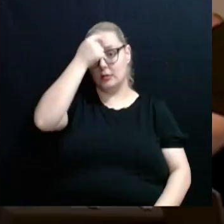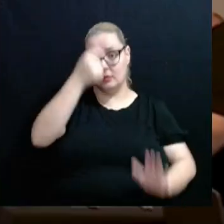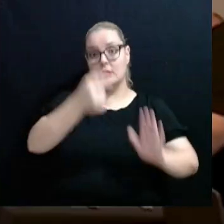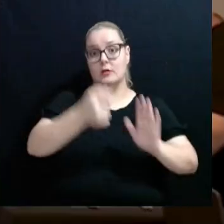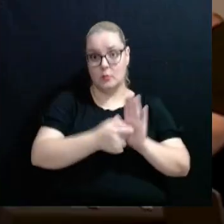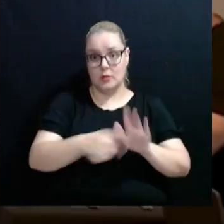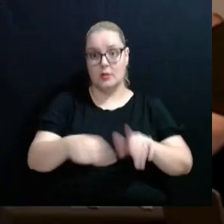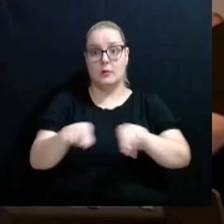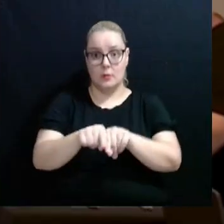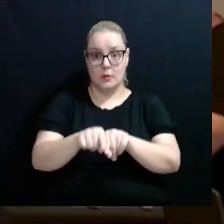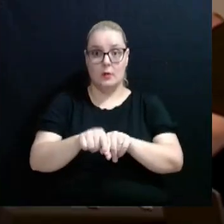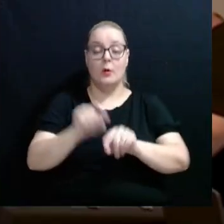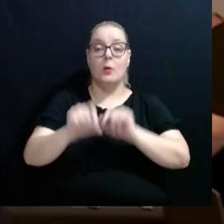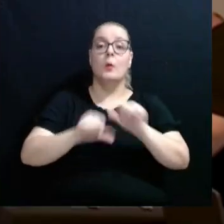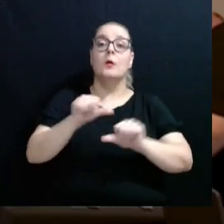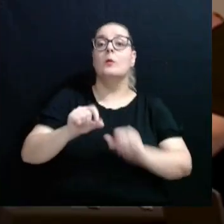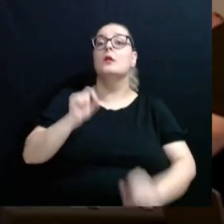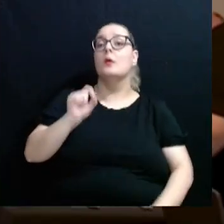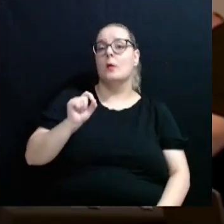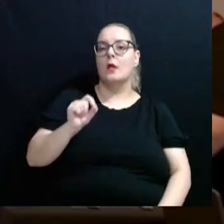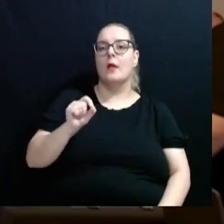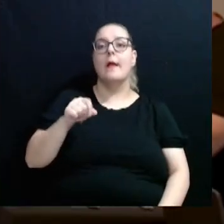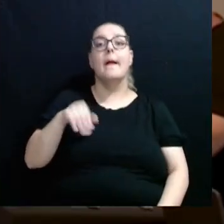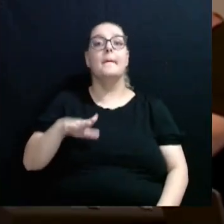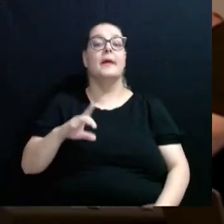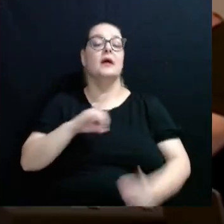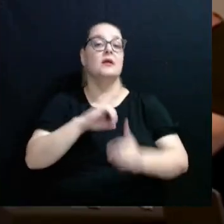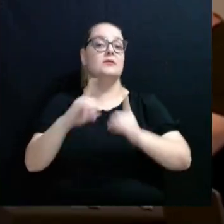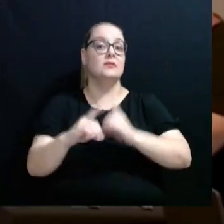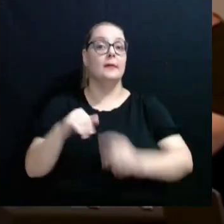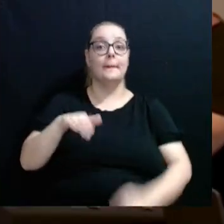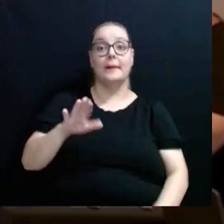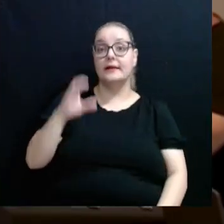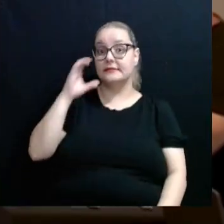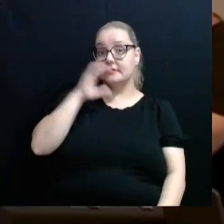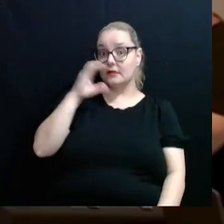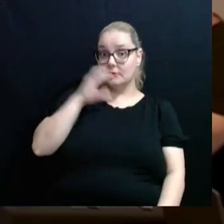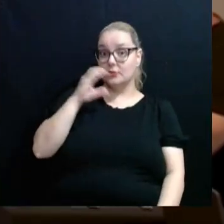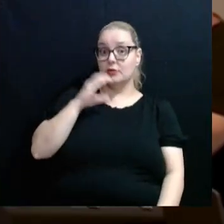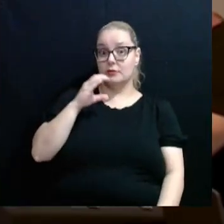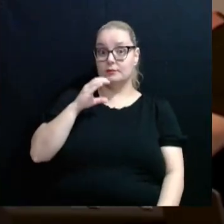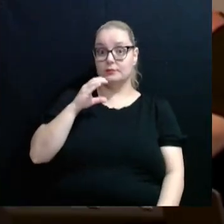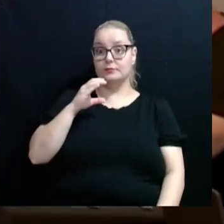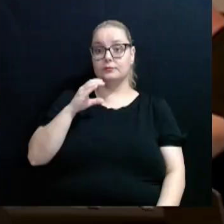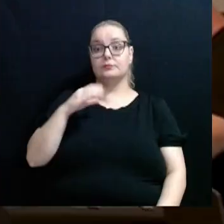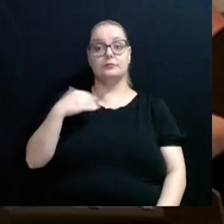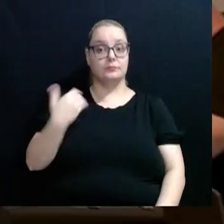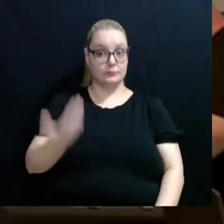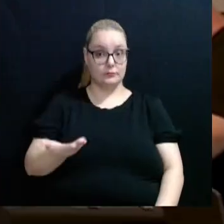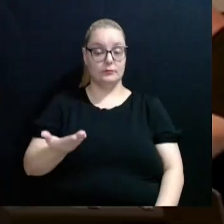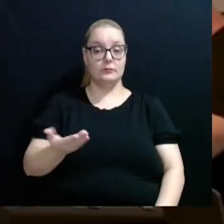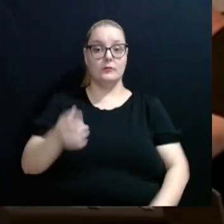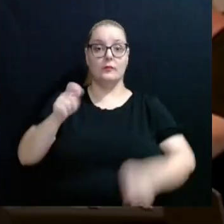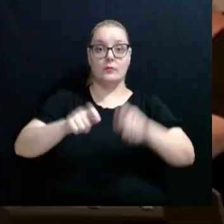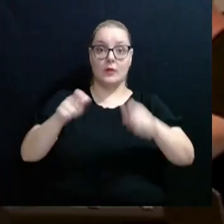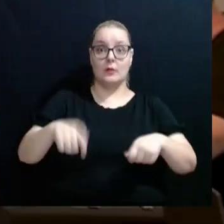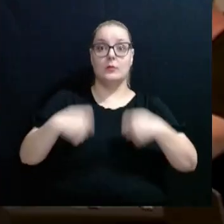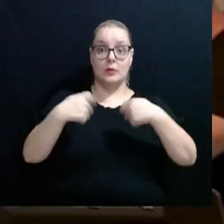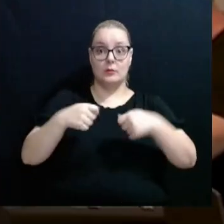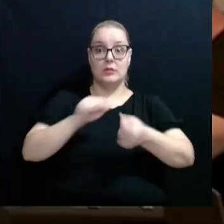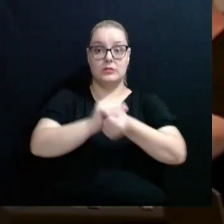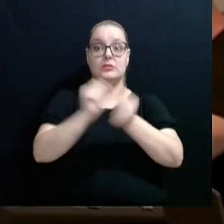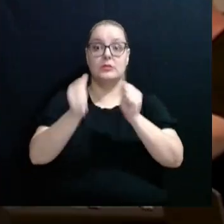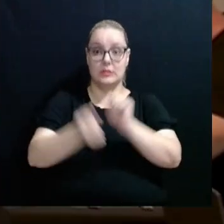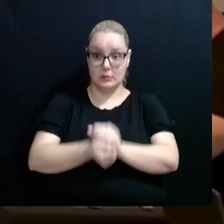muda é que isso é muito mais dinâmico, muito mais rápido, né, e com isso as pessoas precisam se adaptar de